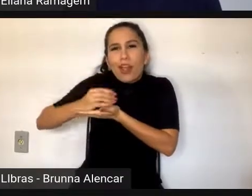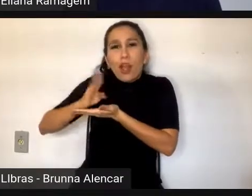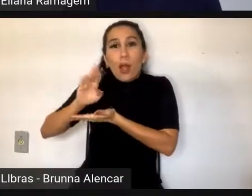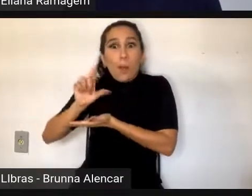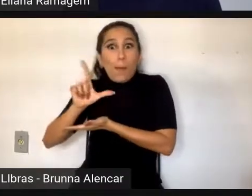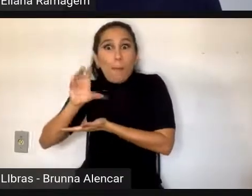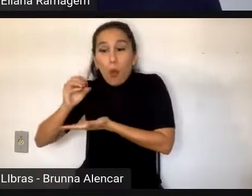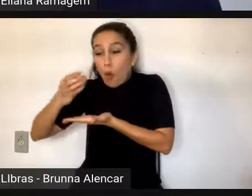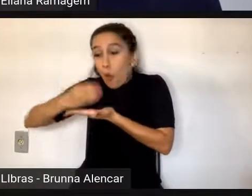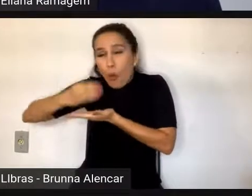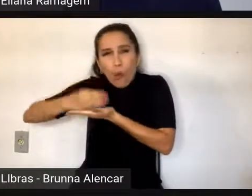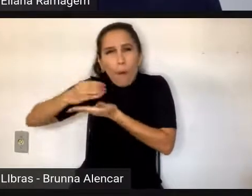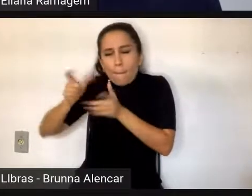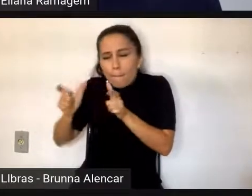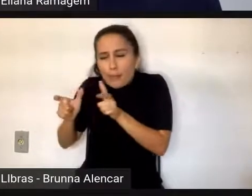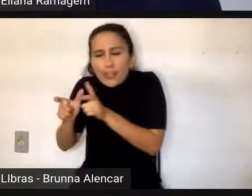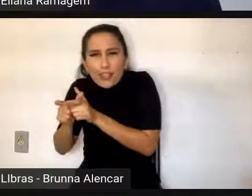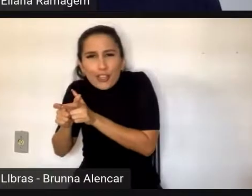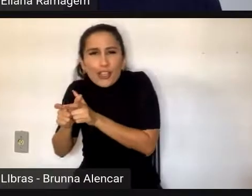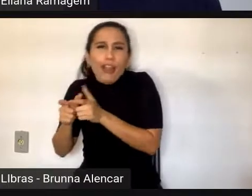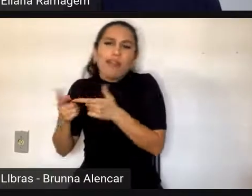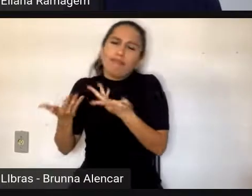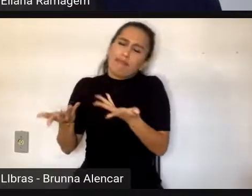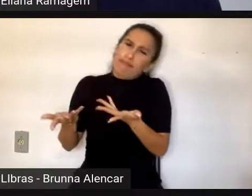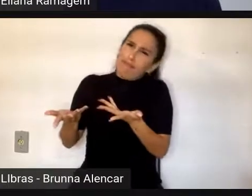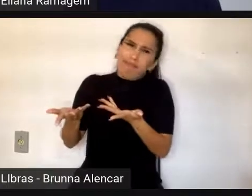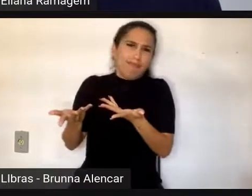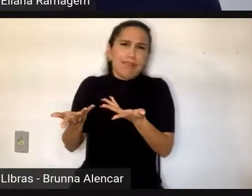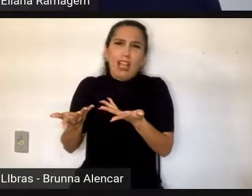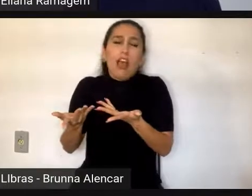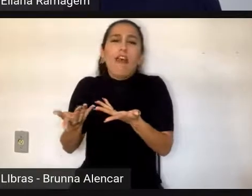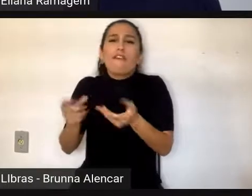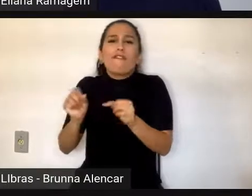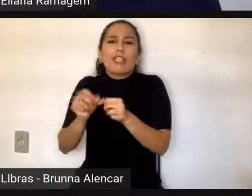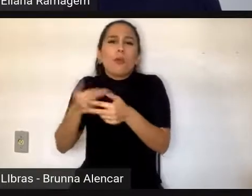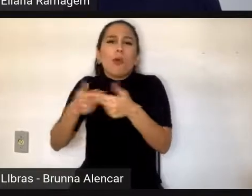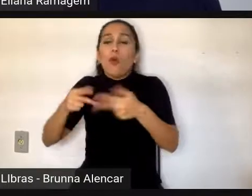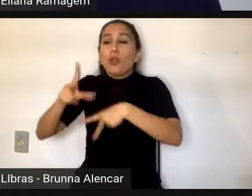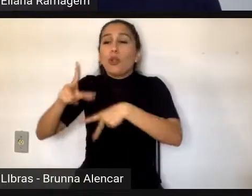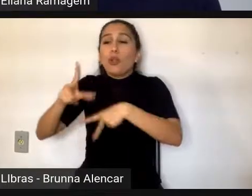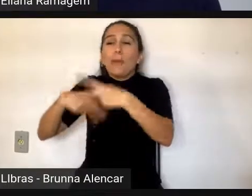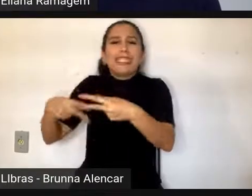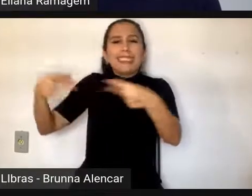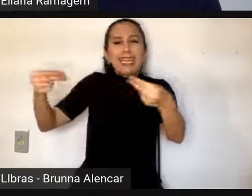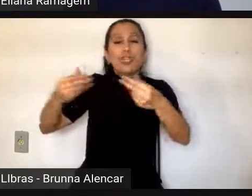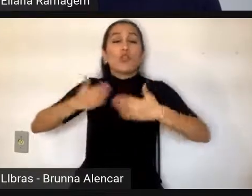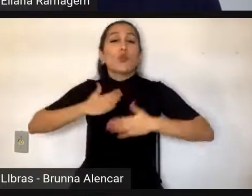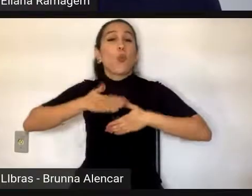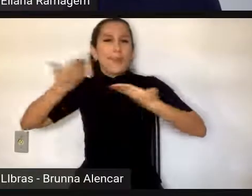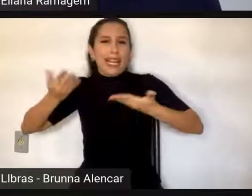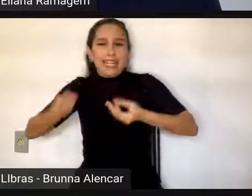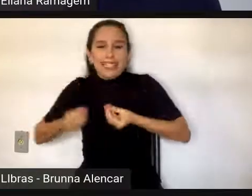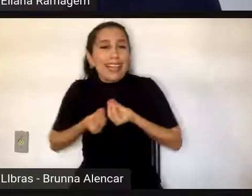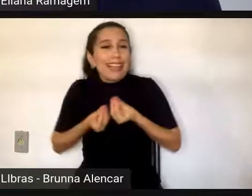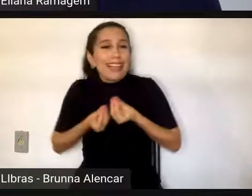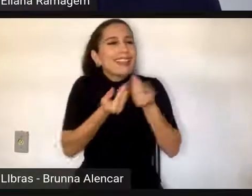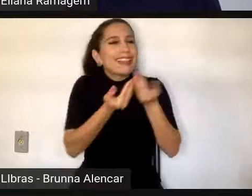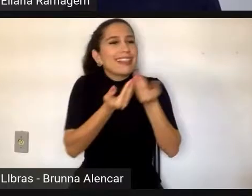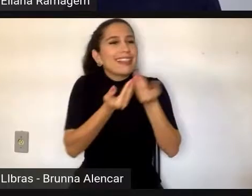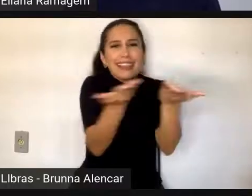de bolo e mandar entregar na casa de um amigo, ou fazer um agrado para um vizinho querido, isso também ajuda, né? Compartilhar